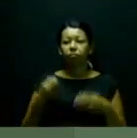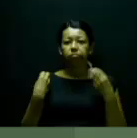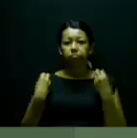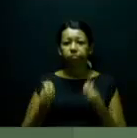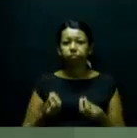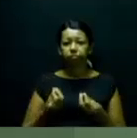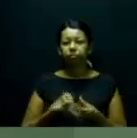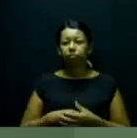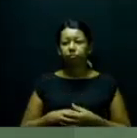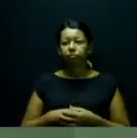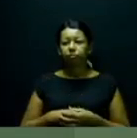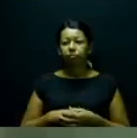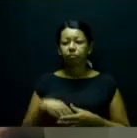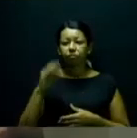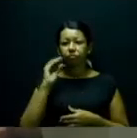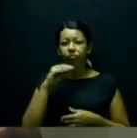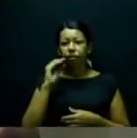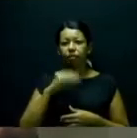né?